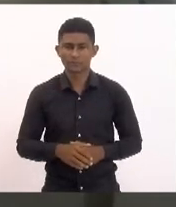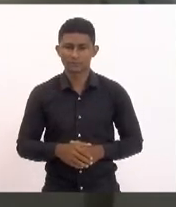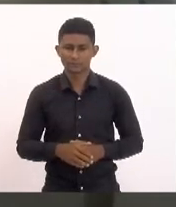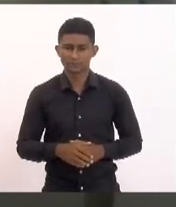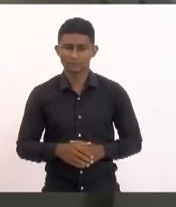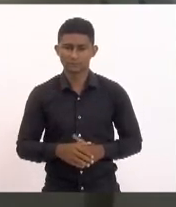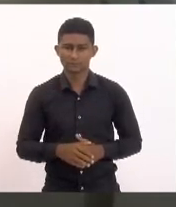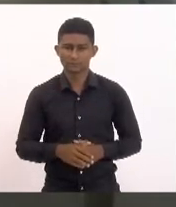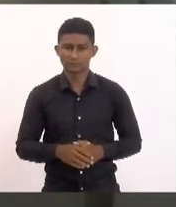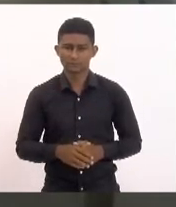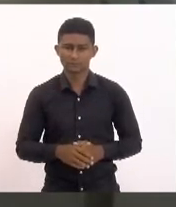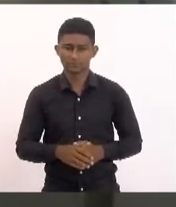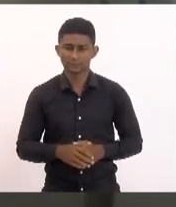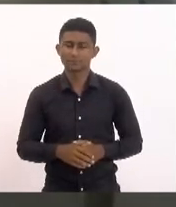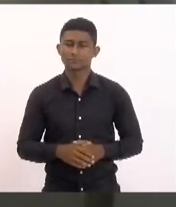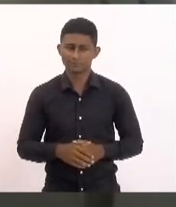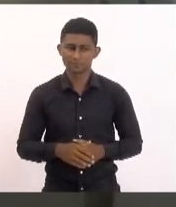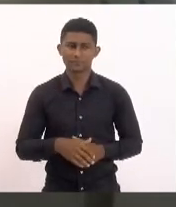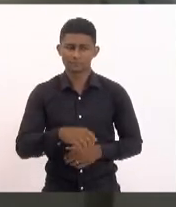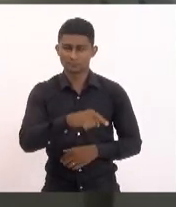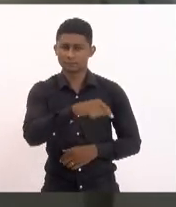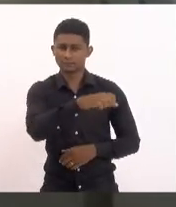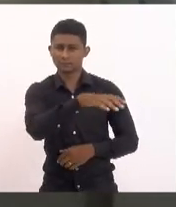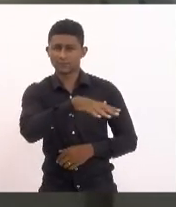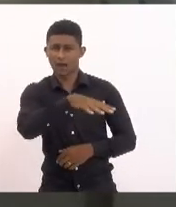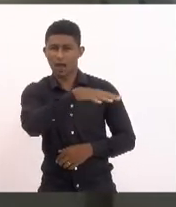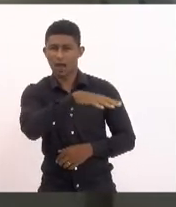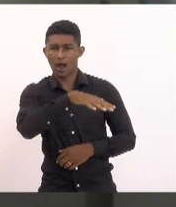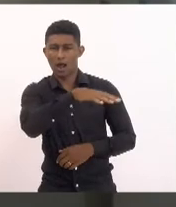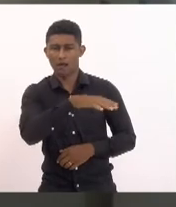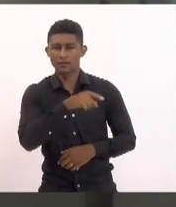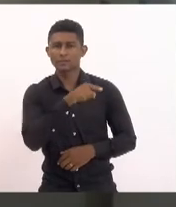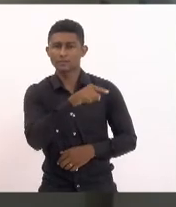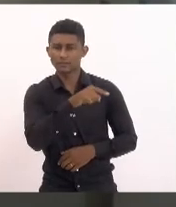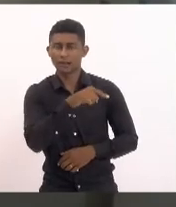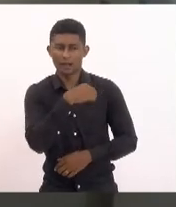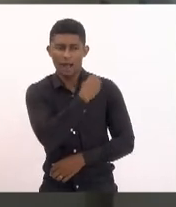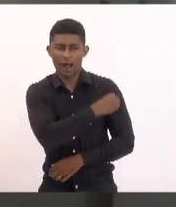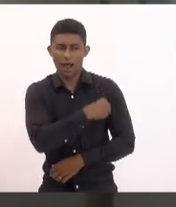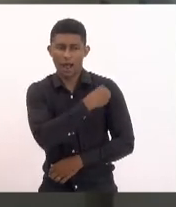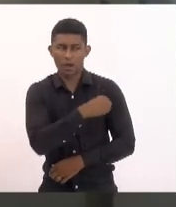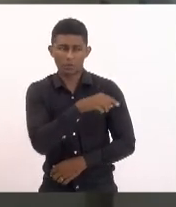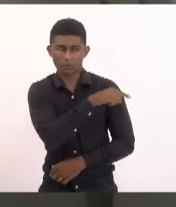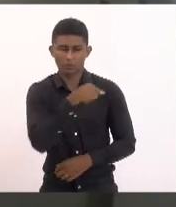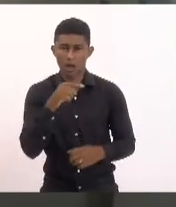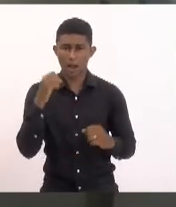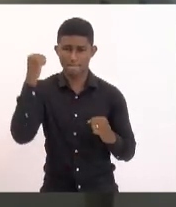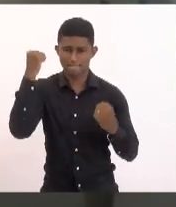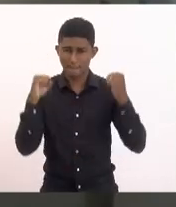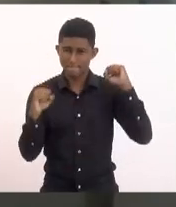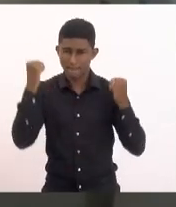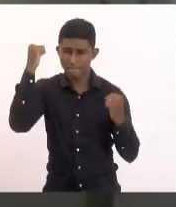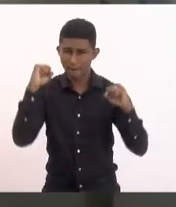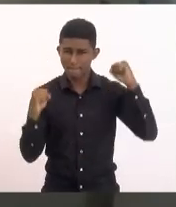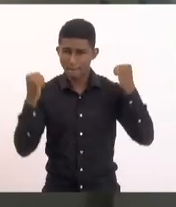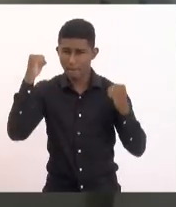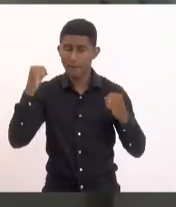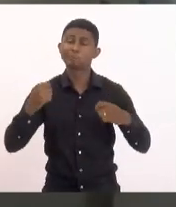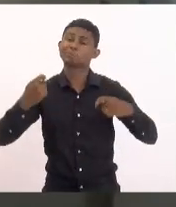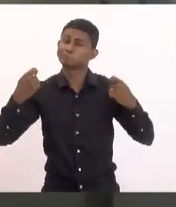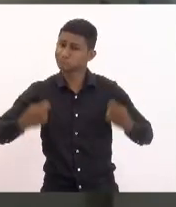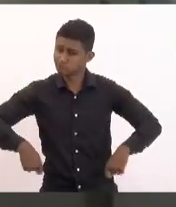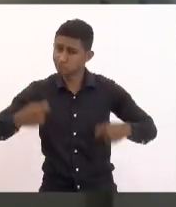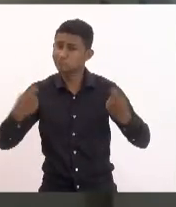produtores nessa área do álcool possam ser fiscalizados